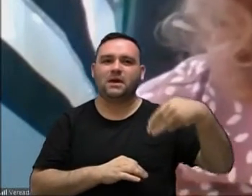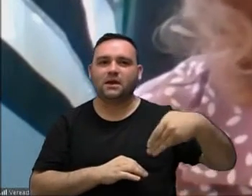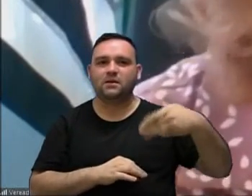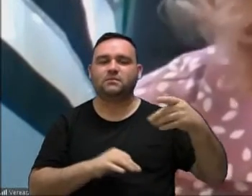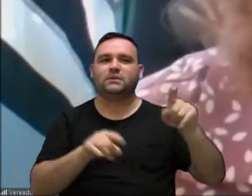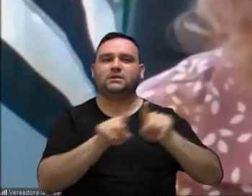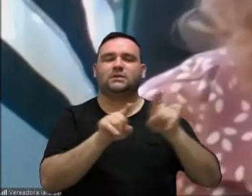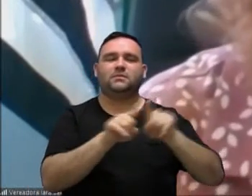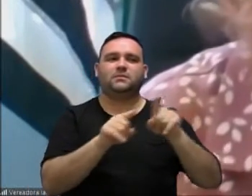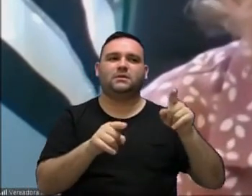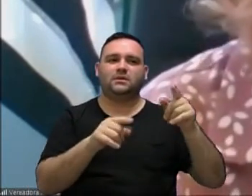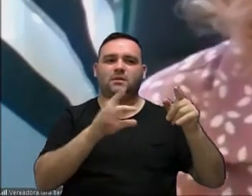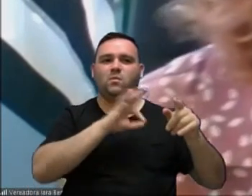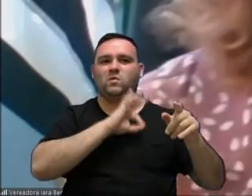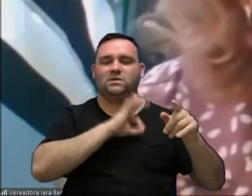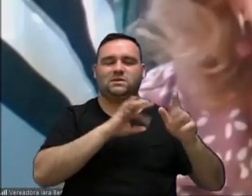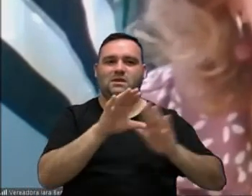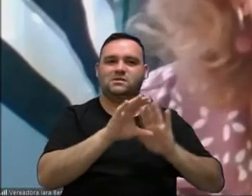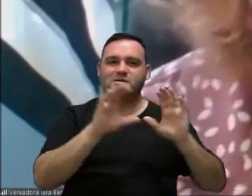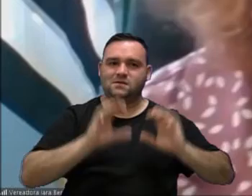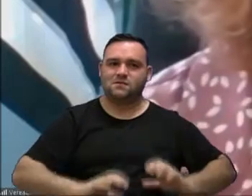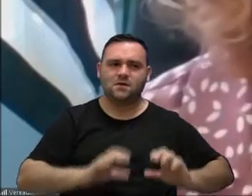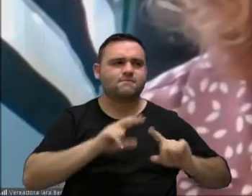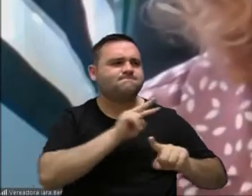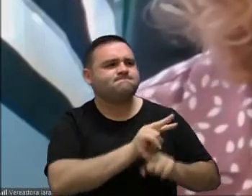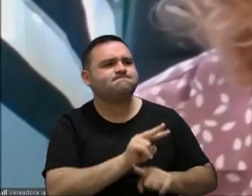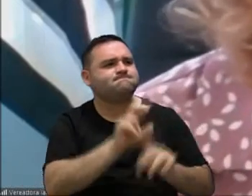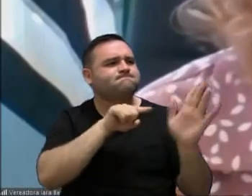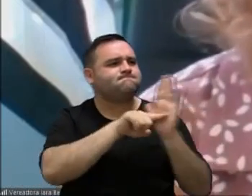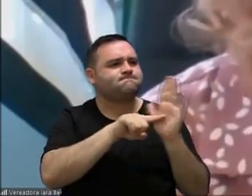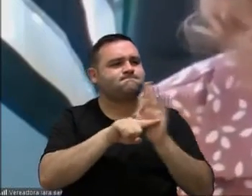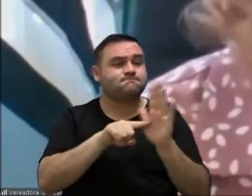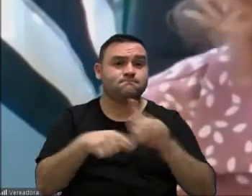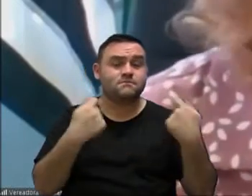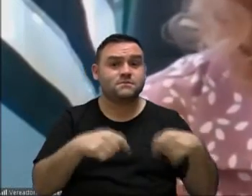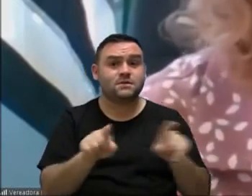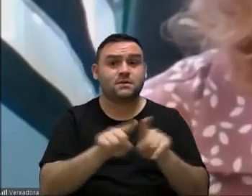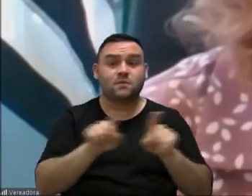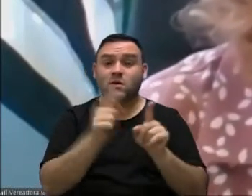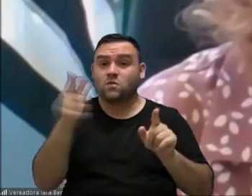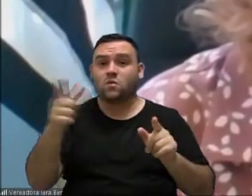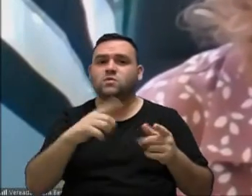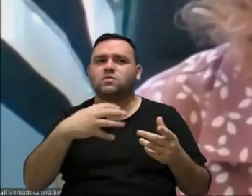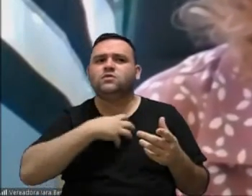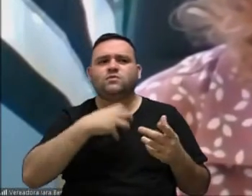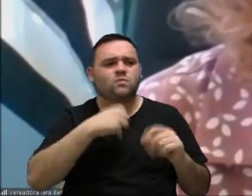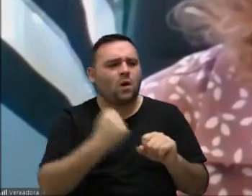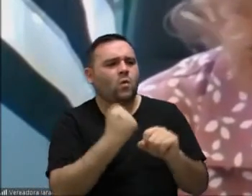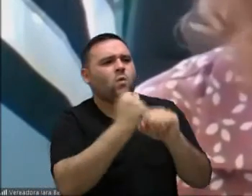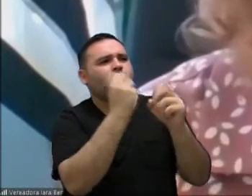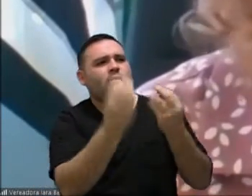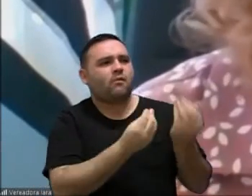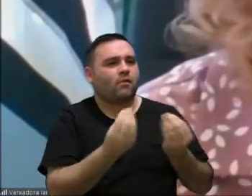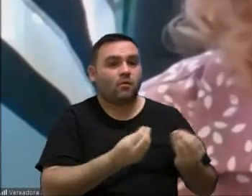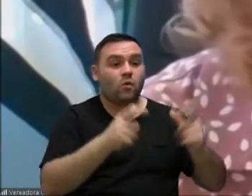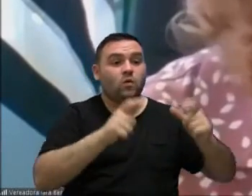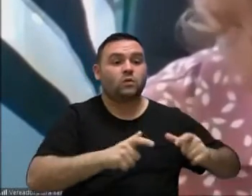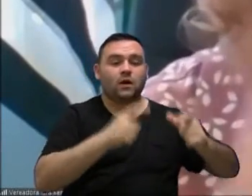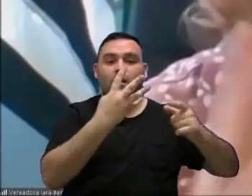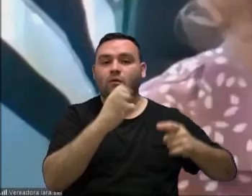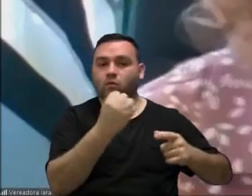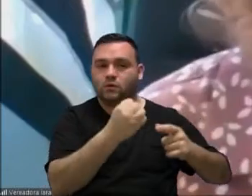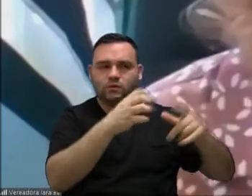e a polícia civil que tem a tarefa de investigar fazer isso e a outra questão é o tipo de construção no bairro de